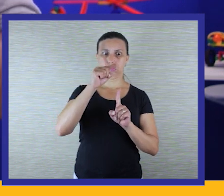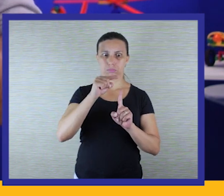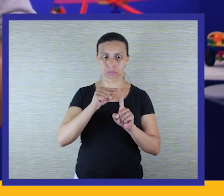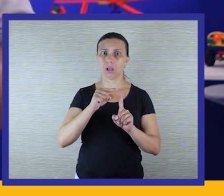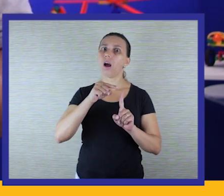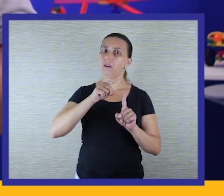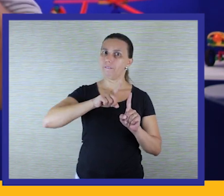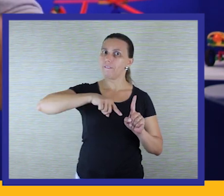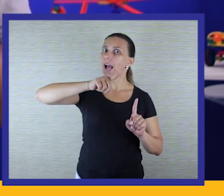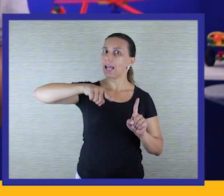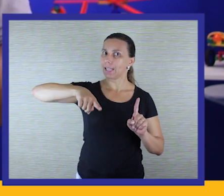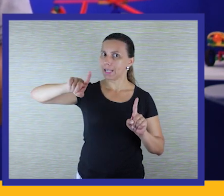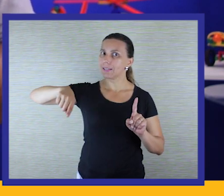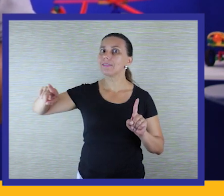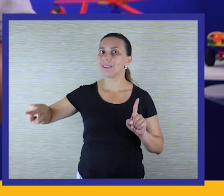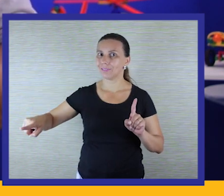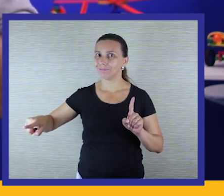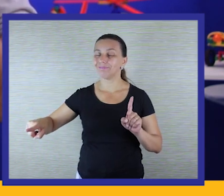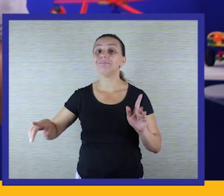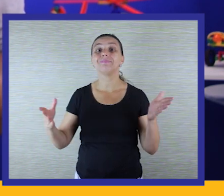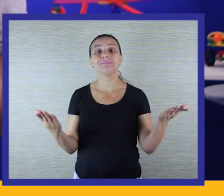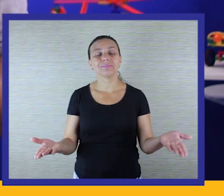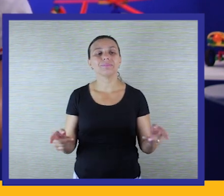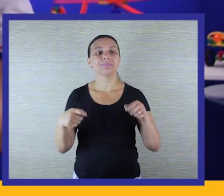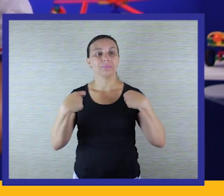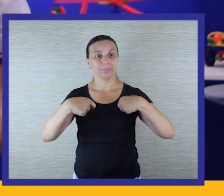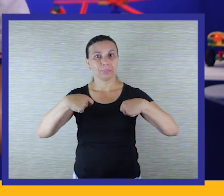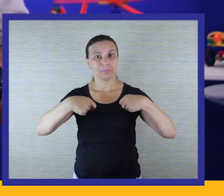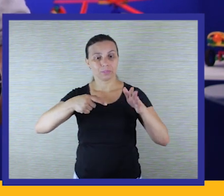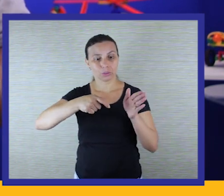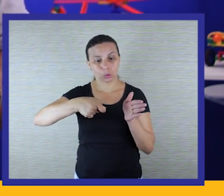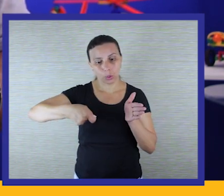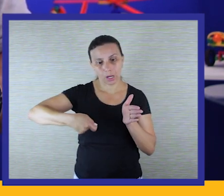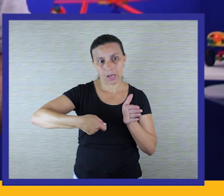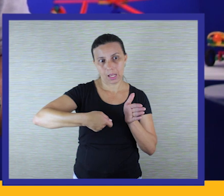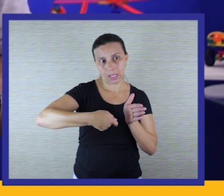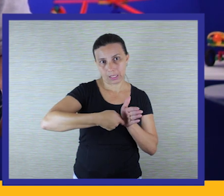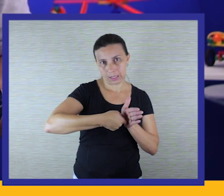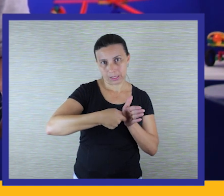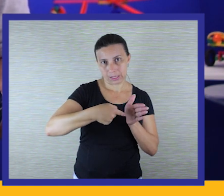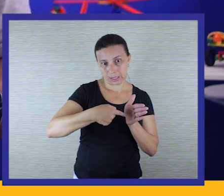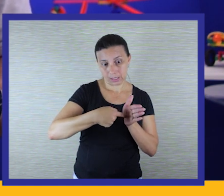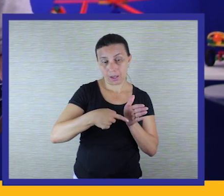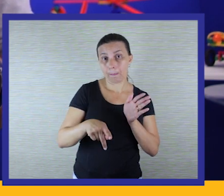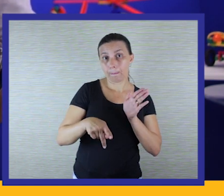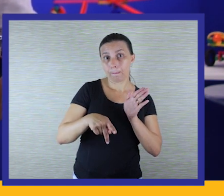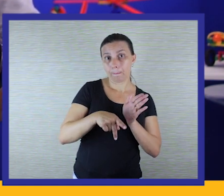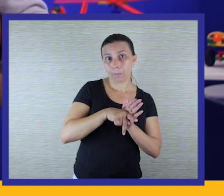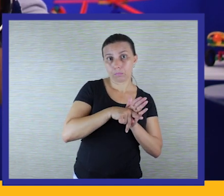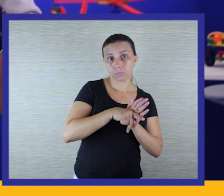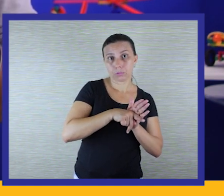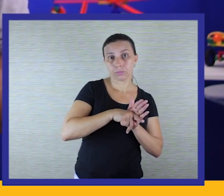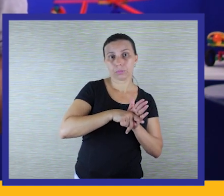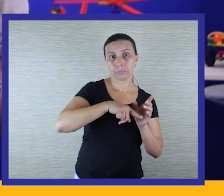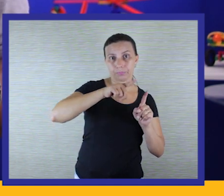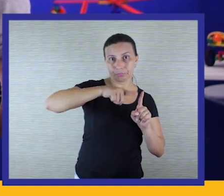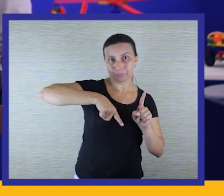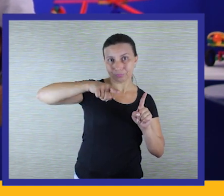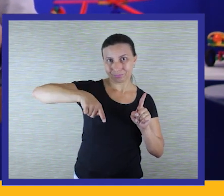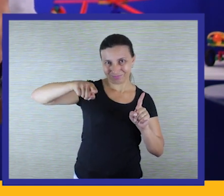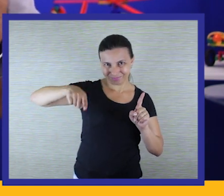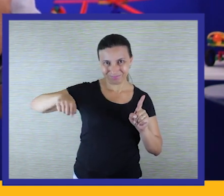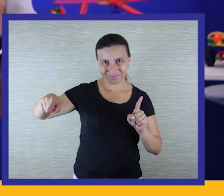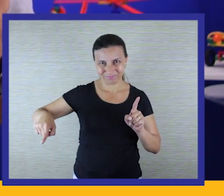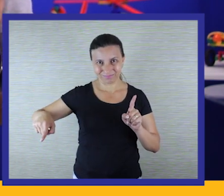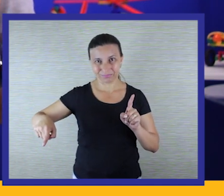Devemos conectá-lo a uma entrada analógica da interface AtoBox. O sensor de temperatura varia a tensão de saída